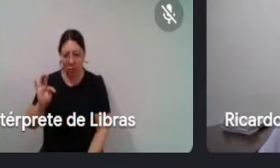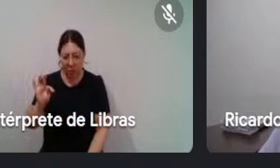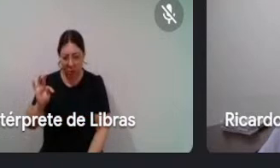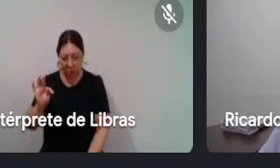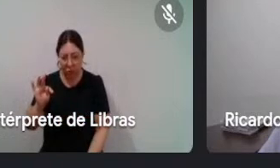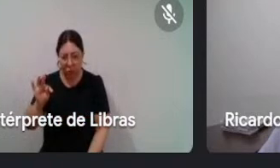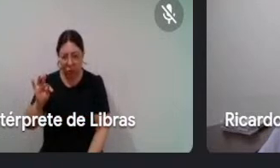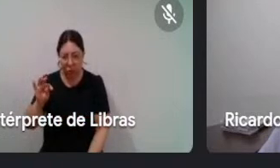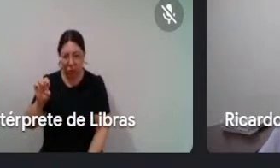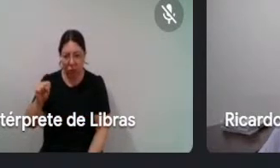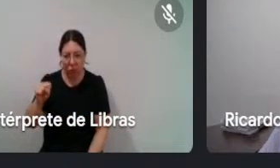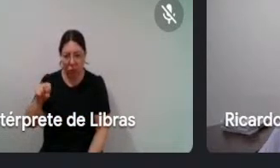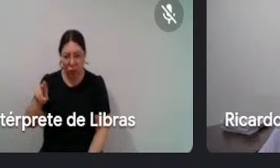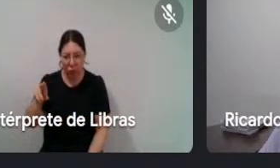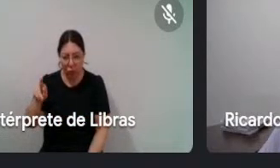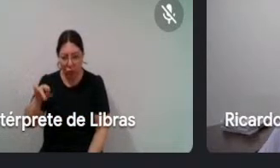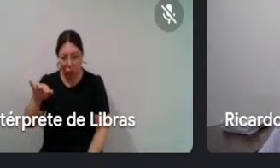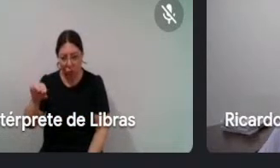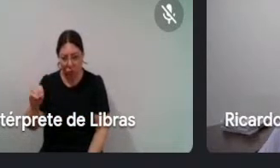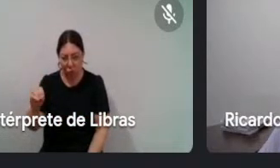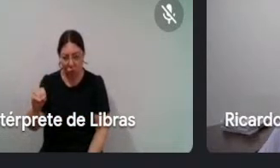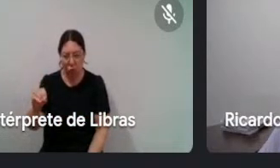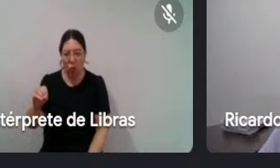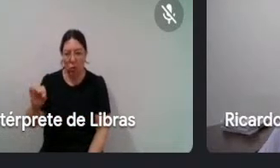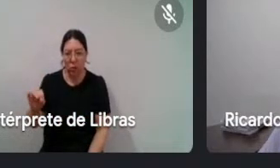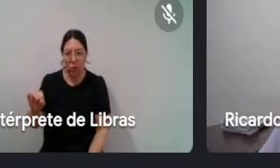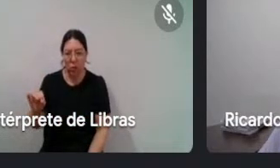partidário aplicados irregularmente no valor de